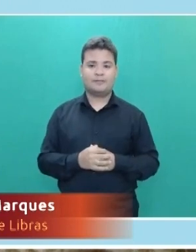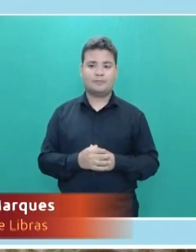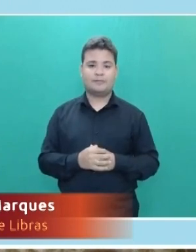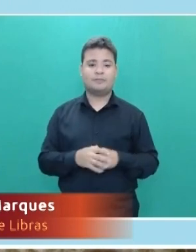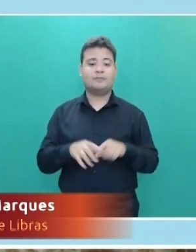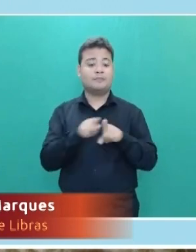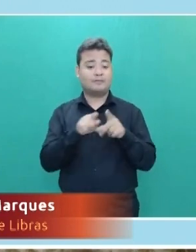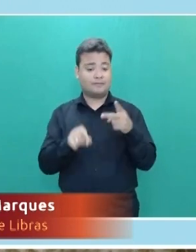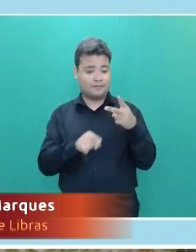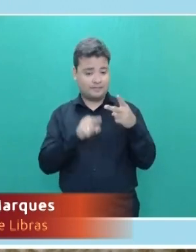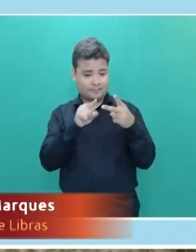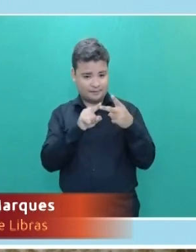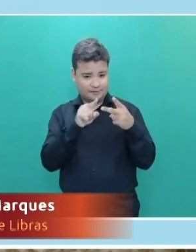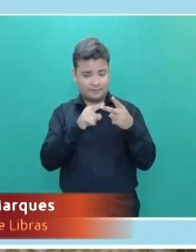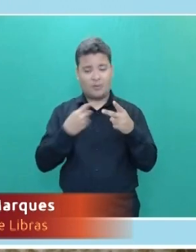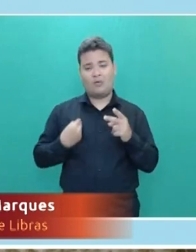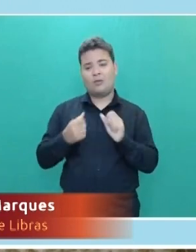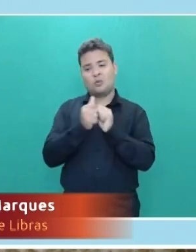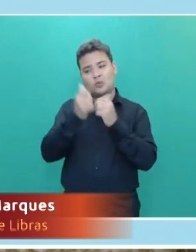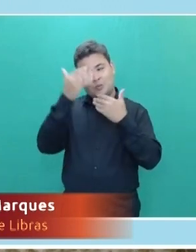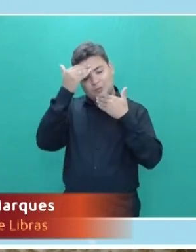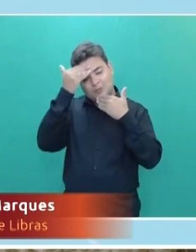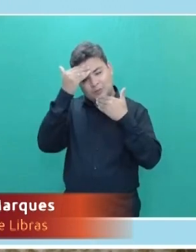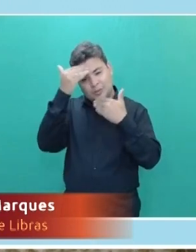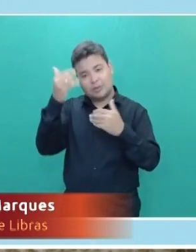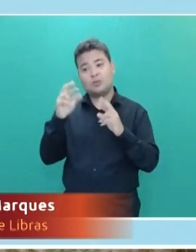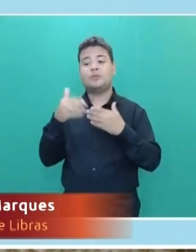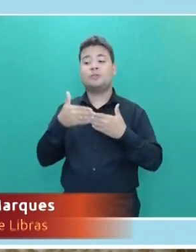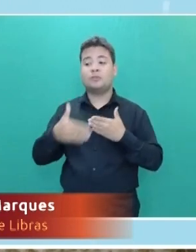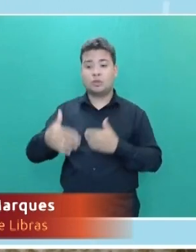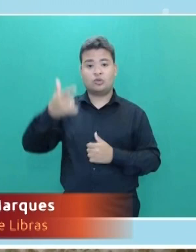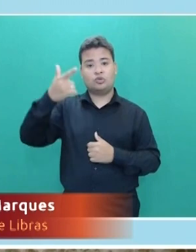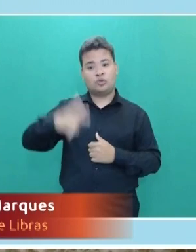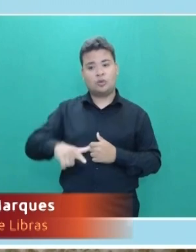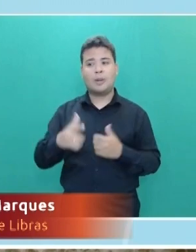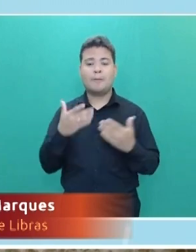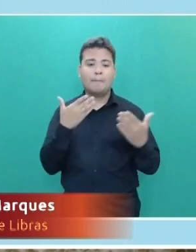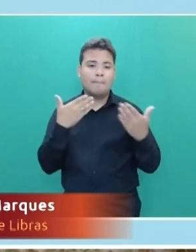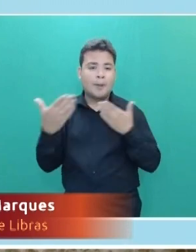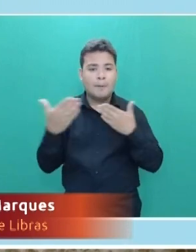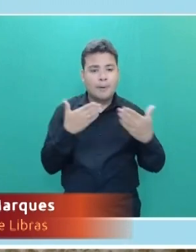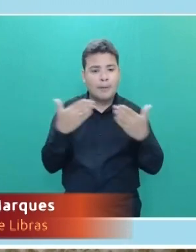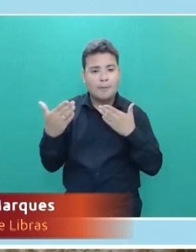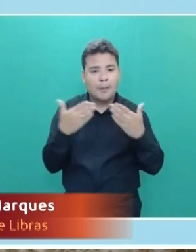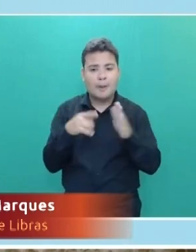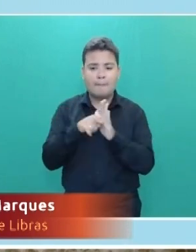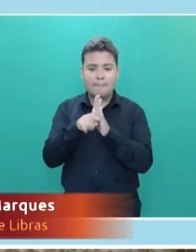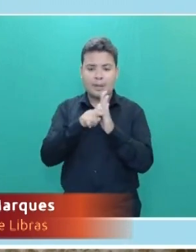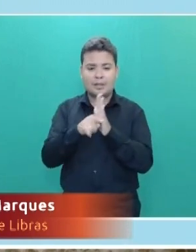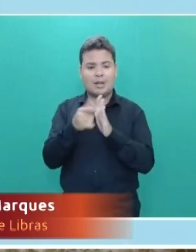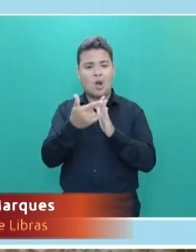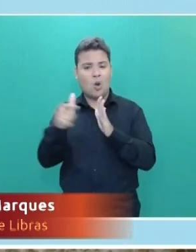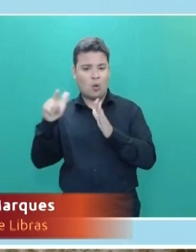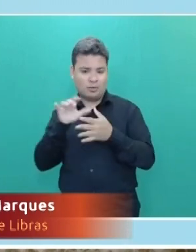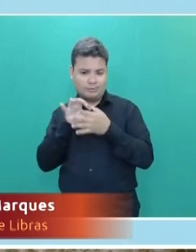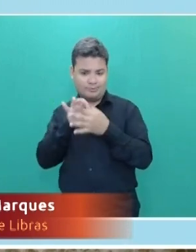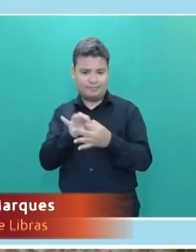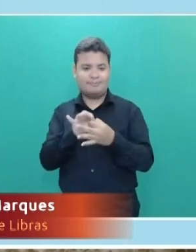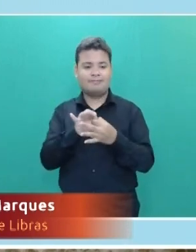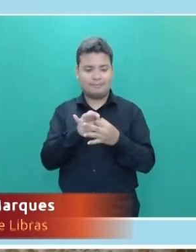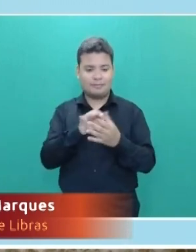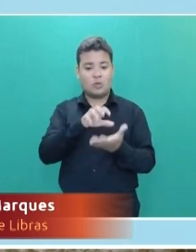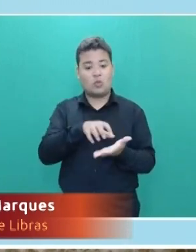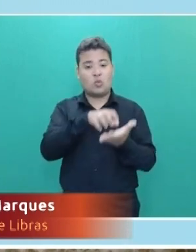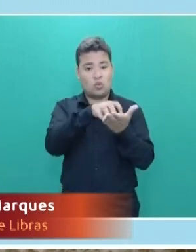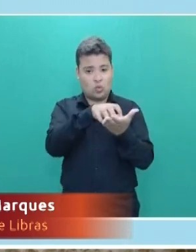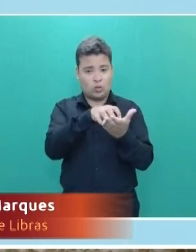Fernando, também muito obrigada pela sua presença. Espero que a gente possa voltar a conversar em outros momentos, né, sobre outras pesquisas do NECRIV, falar um pouco mais